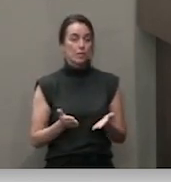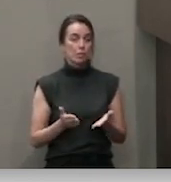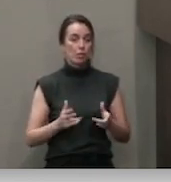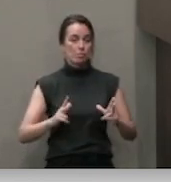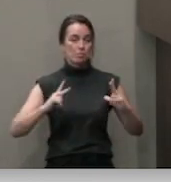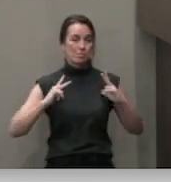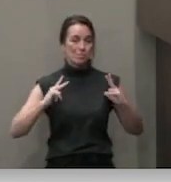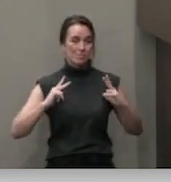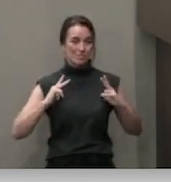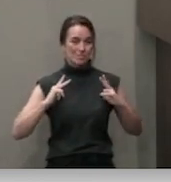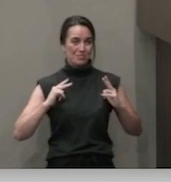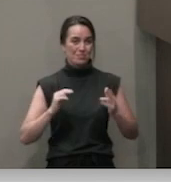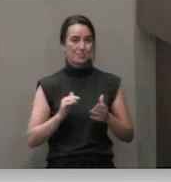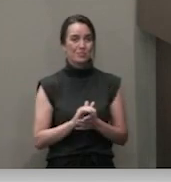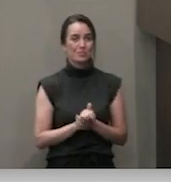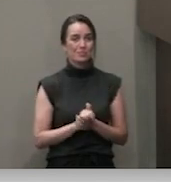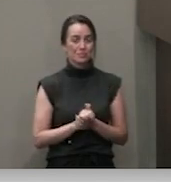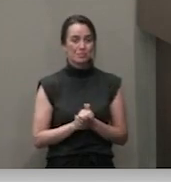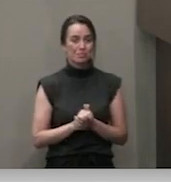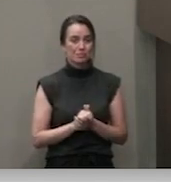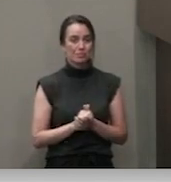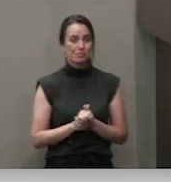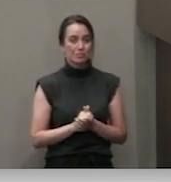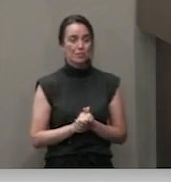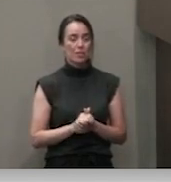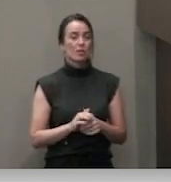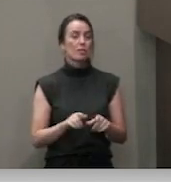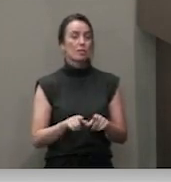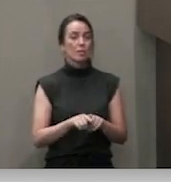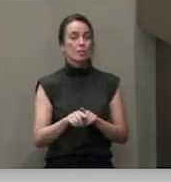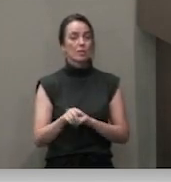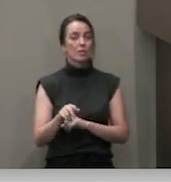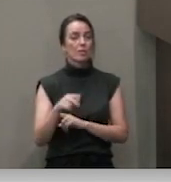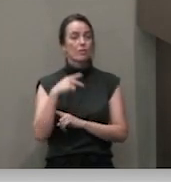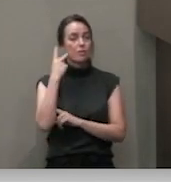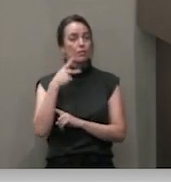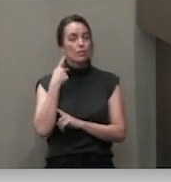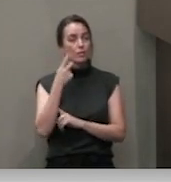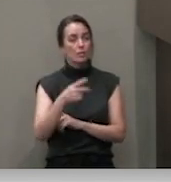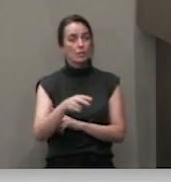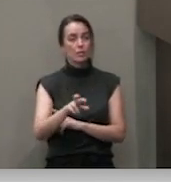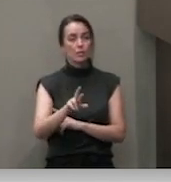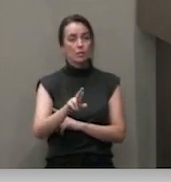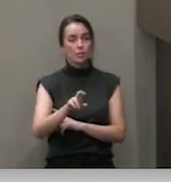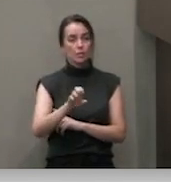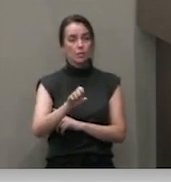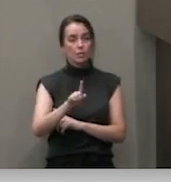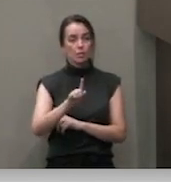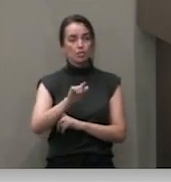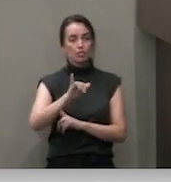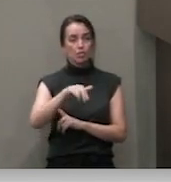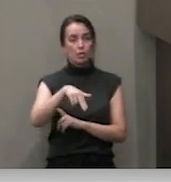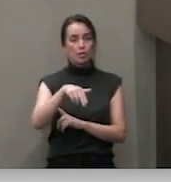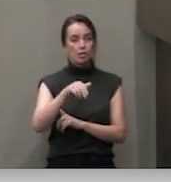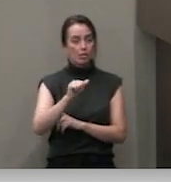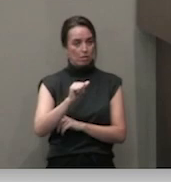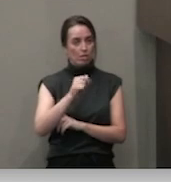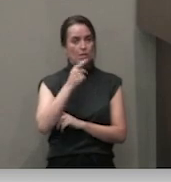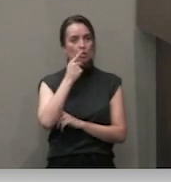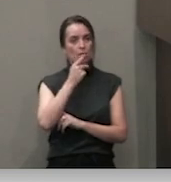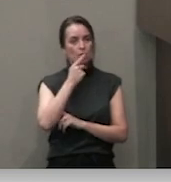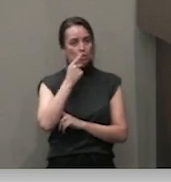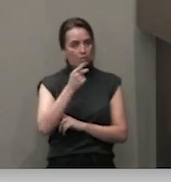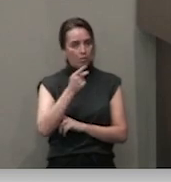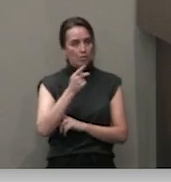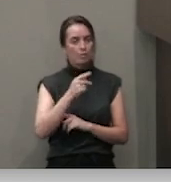assim vereadora Regina foi uma vereadora aqui que nesta Tribuna se se planou aqui que privatização não não